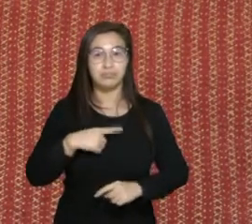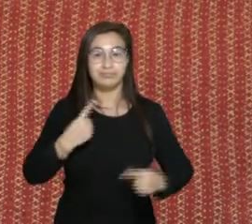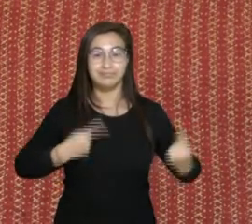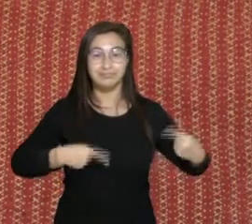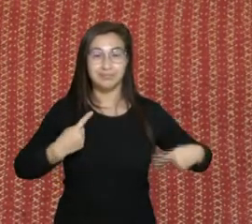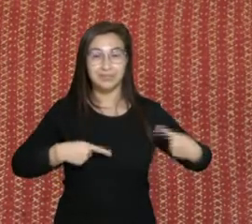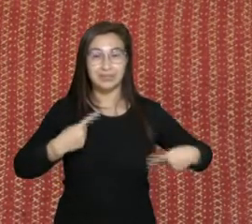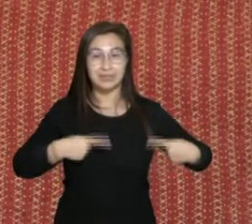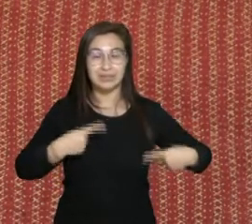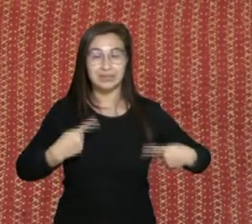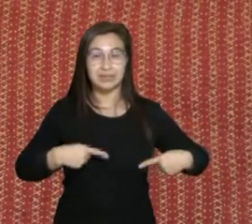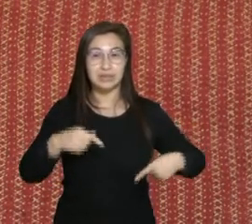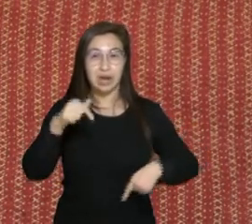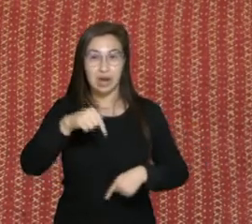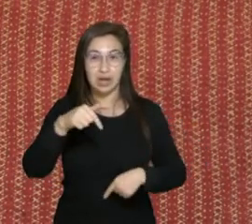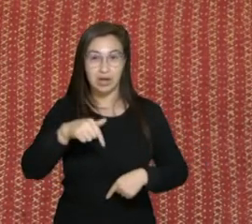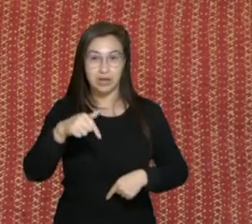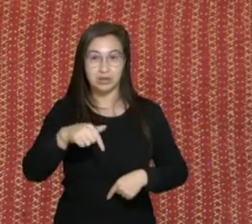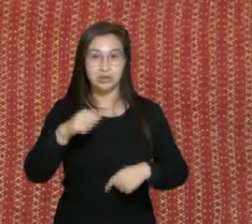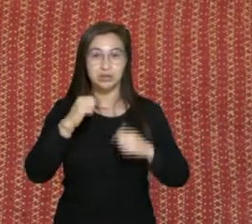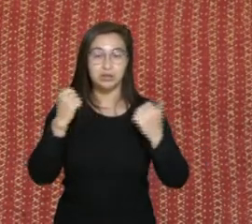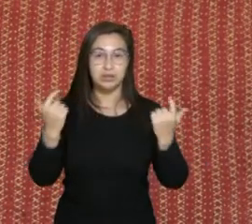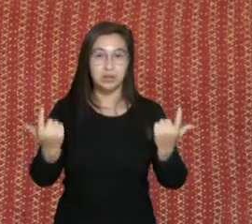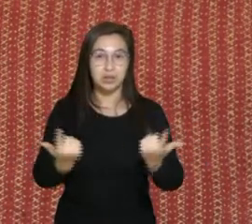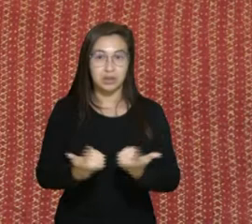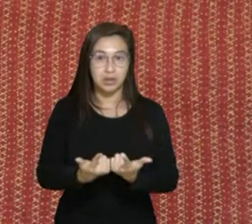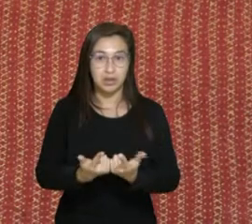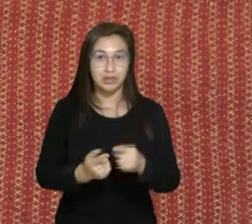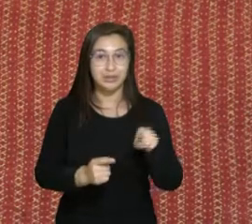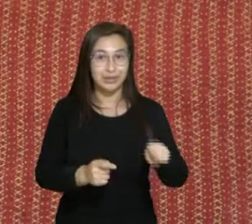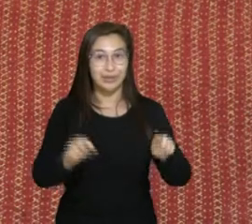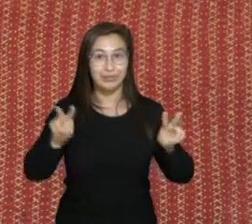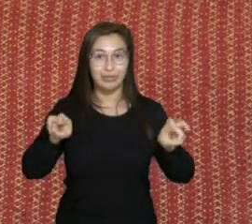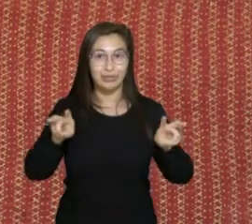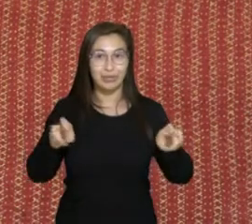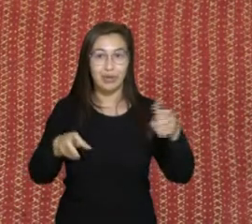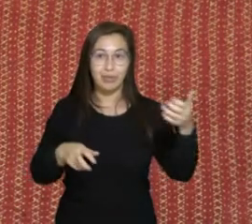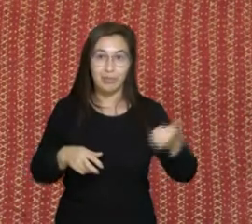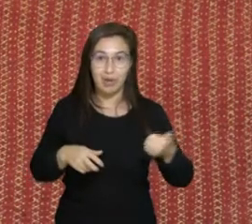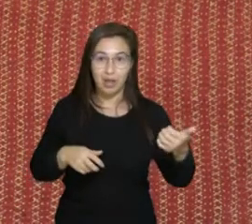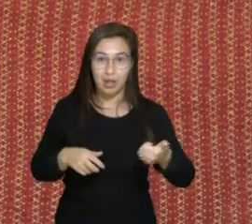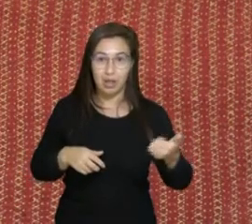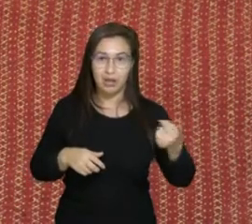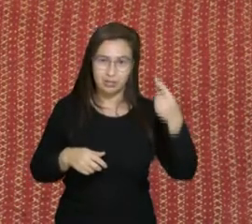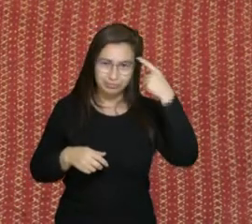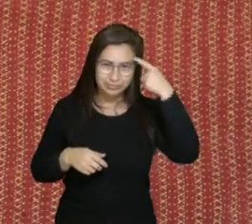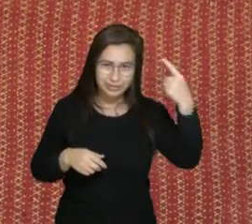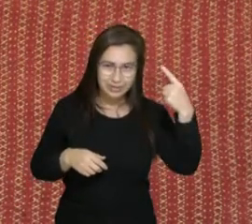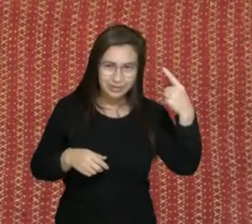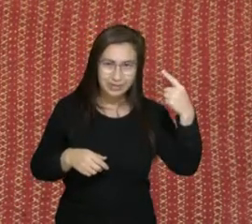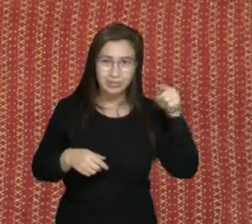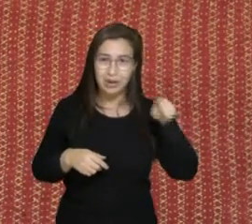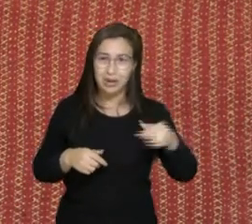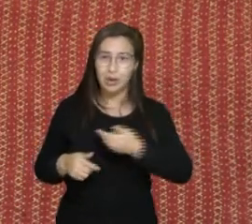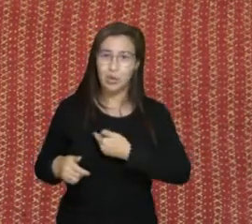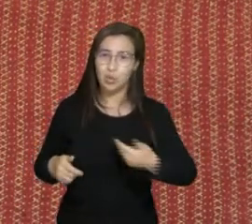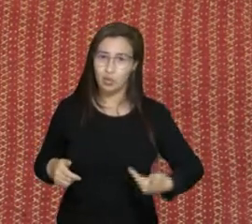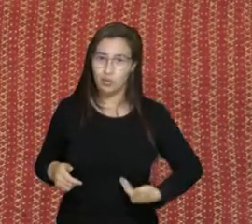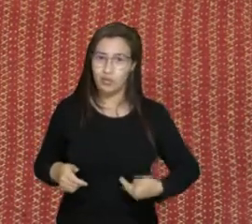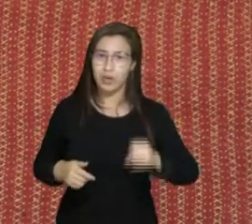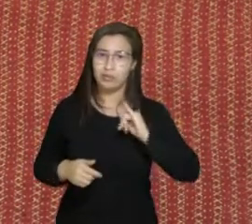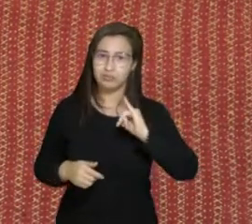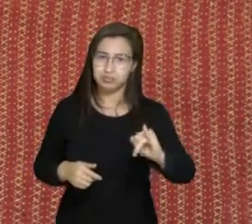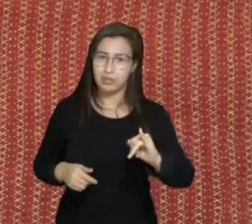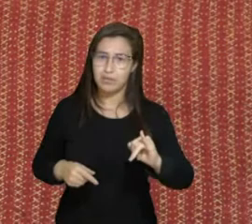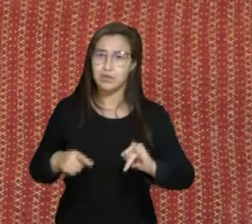intenso debate neste Parlamento sobre o leite quem não lembra do governo alegando que